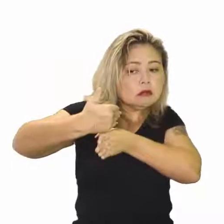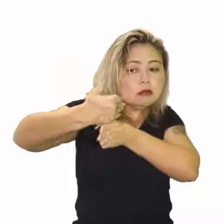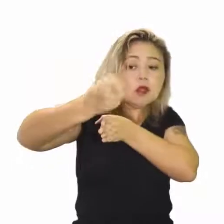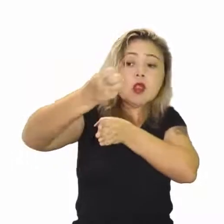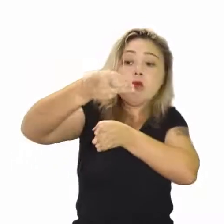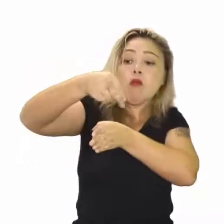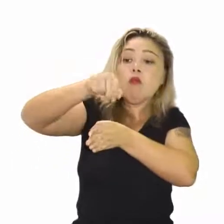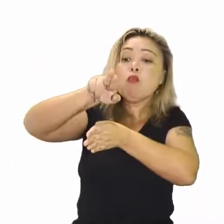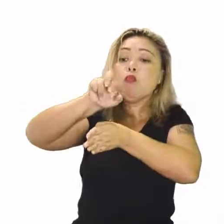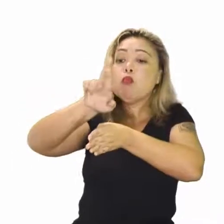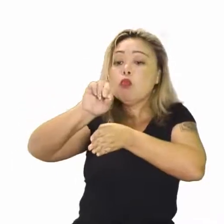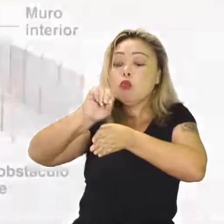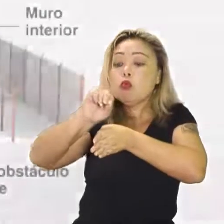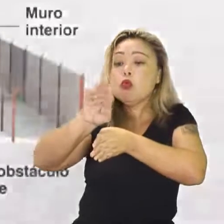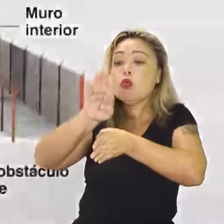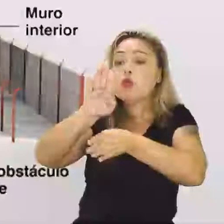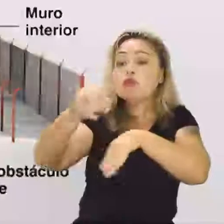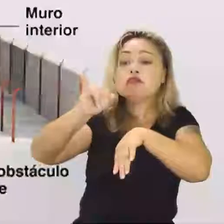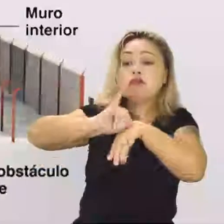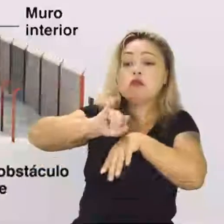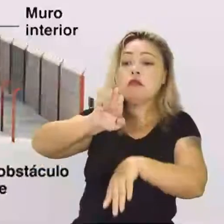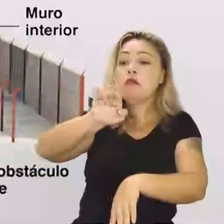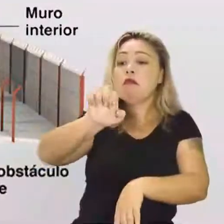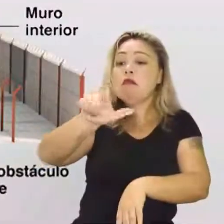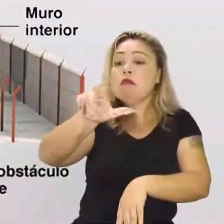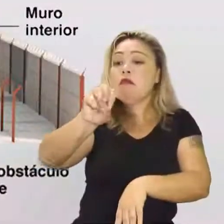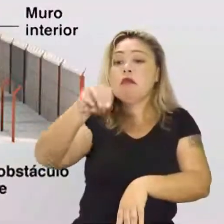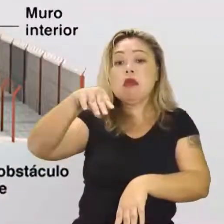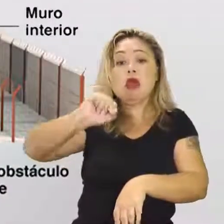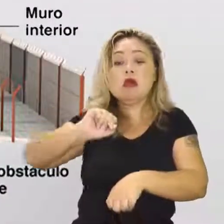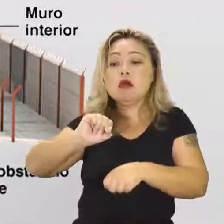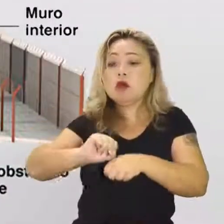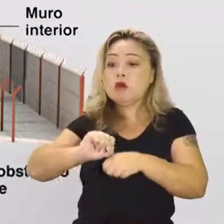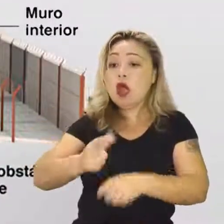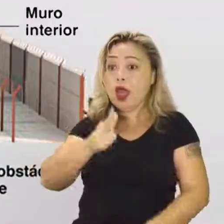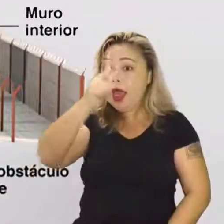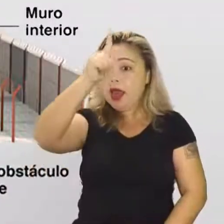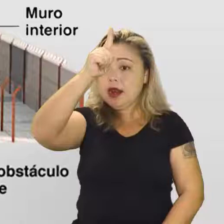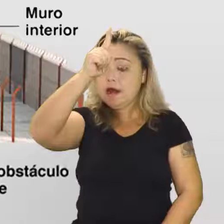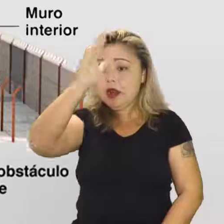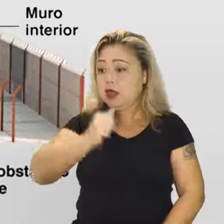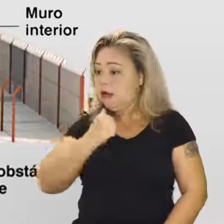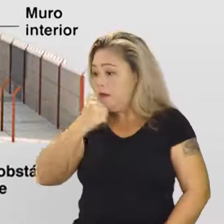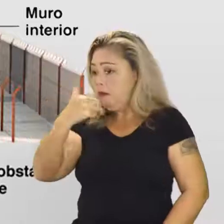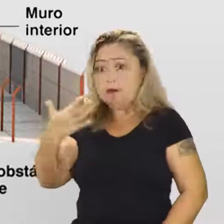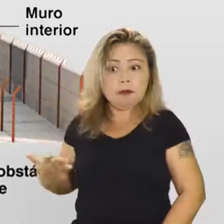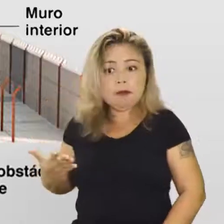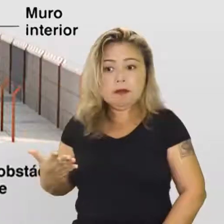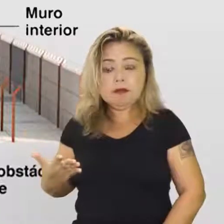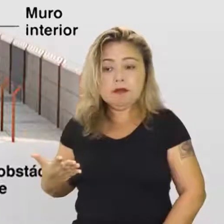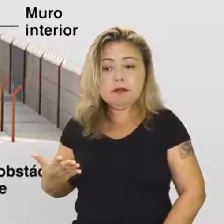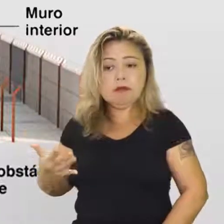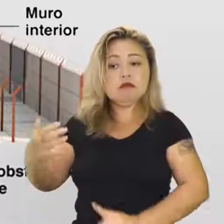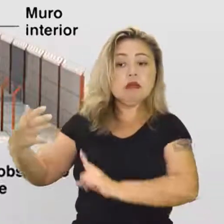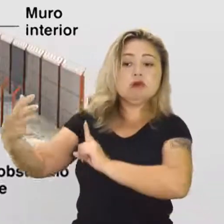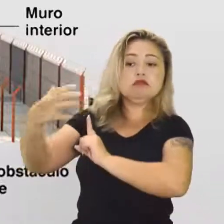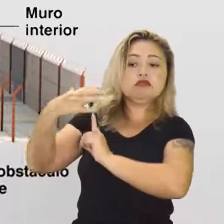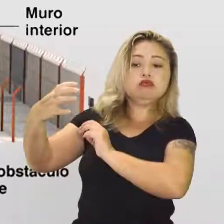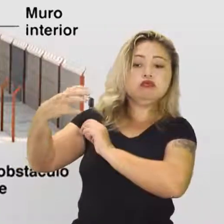A Alemanha está dividida. A Alemanha está de um lado a